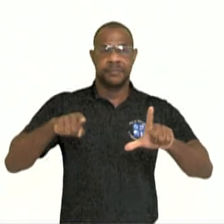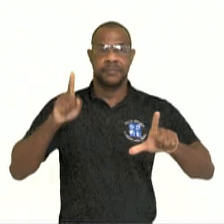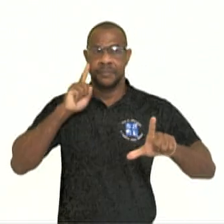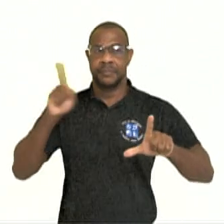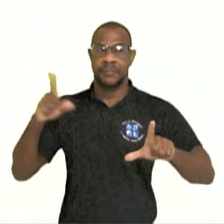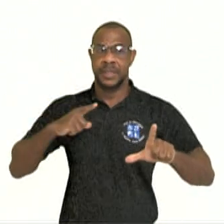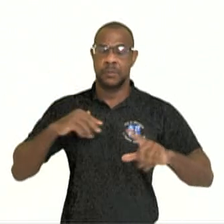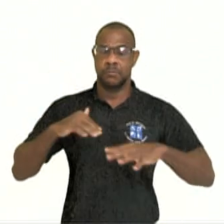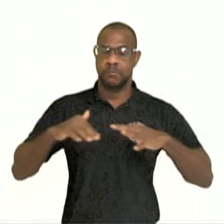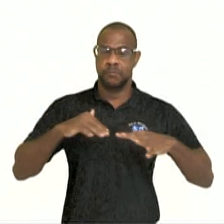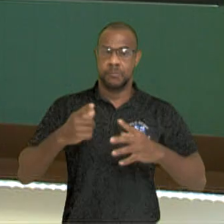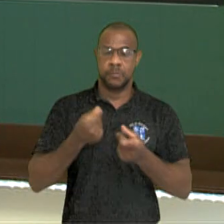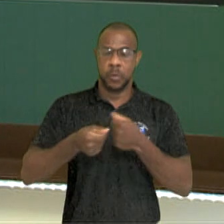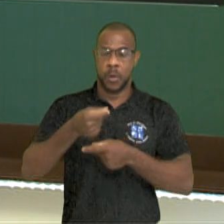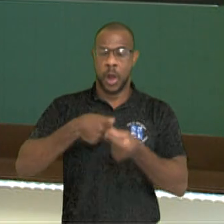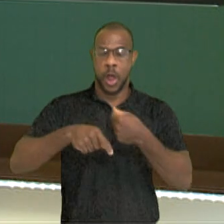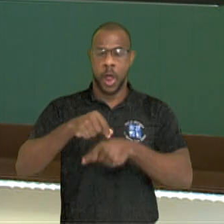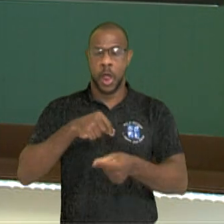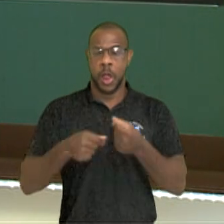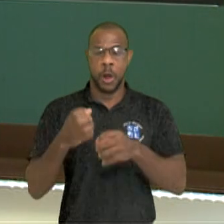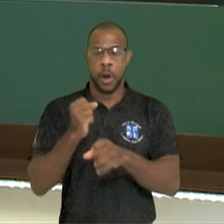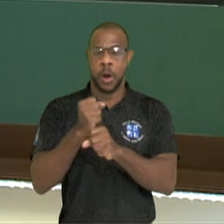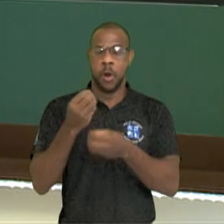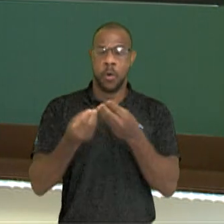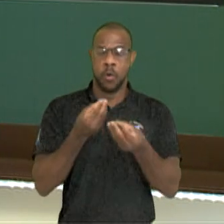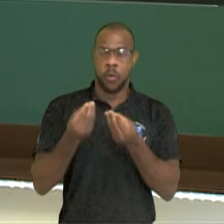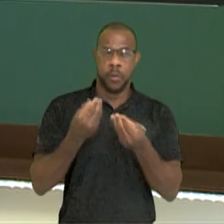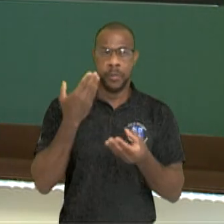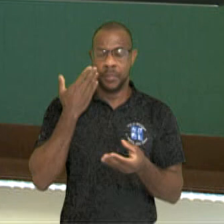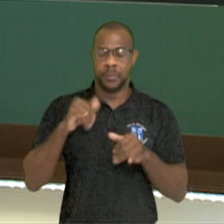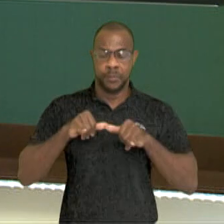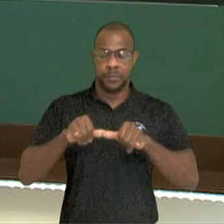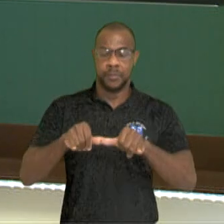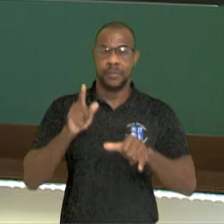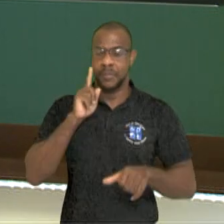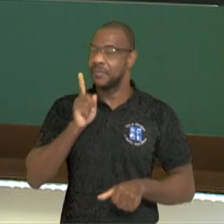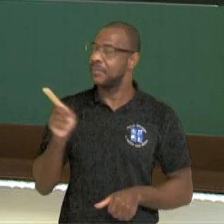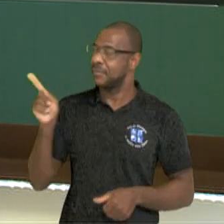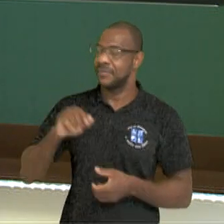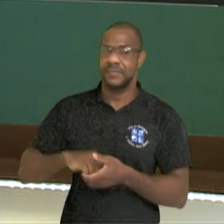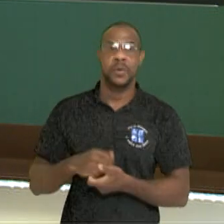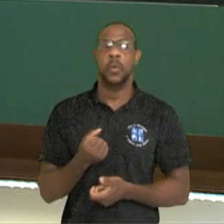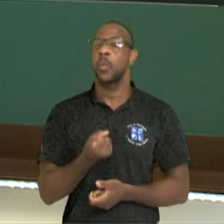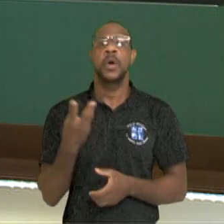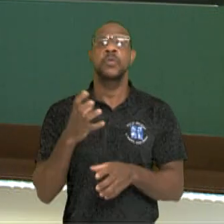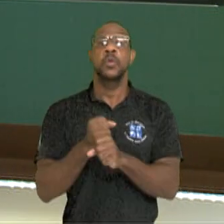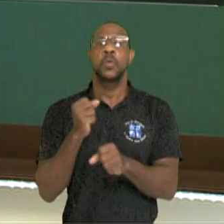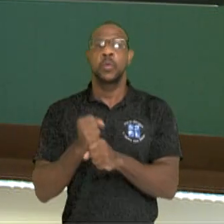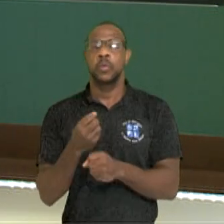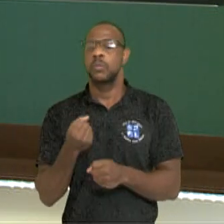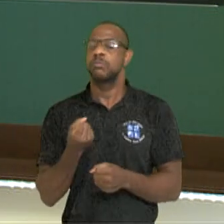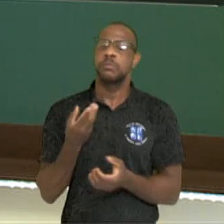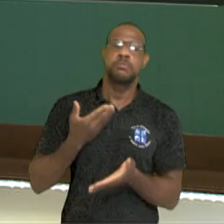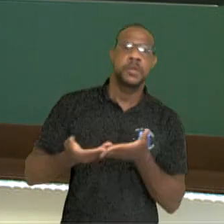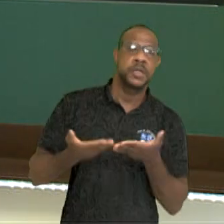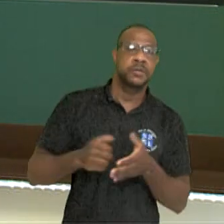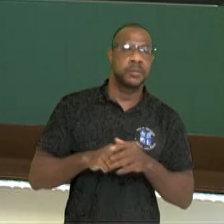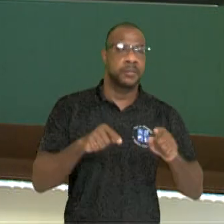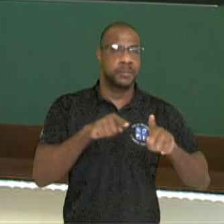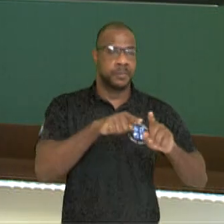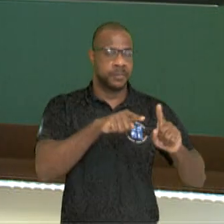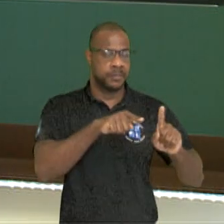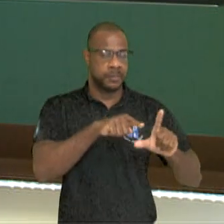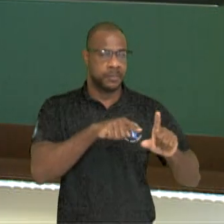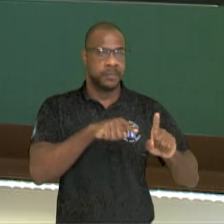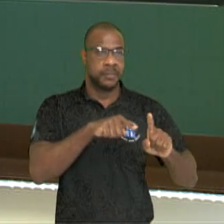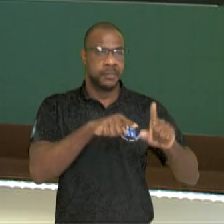o movimento financeiro de um supermercado, ok? Aqui, ó, no eixo horizontal,